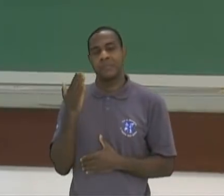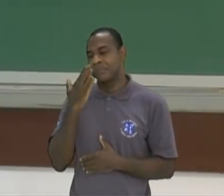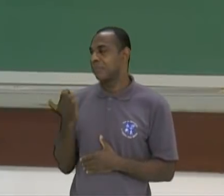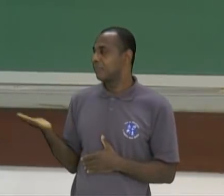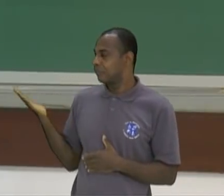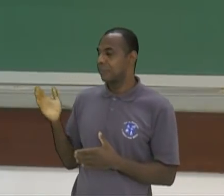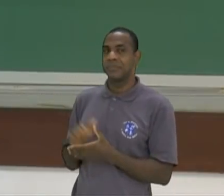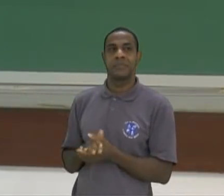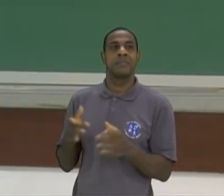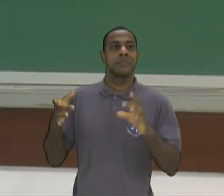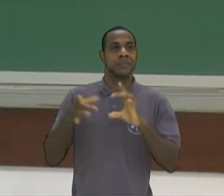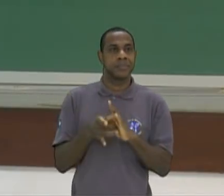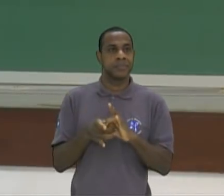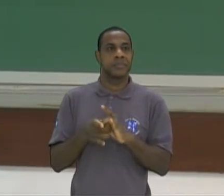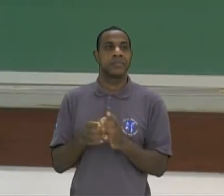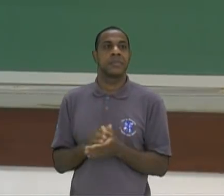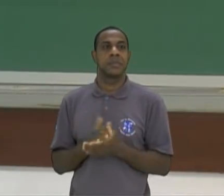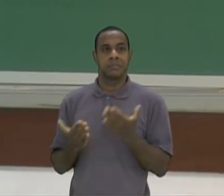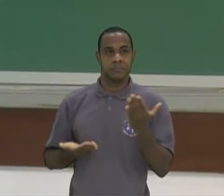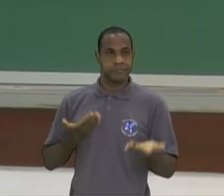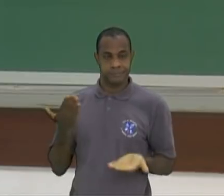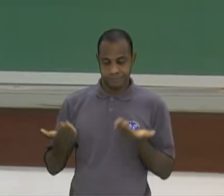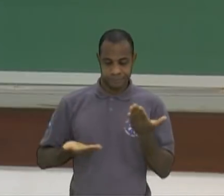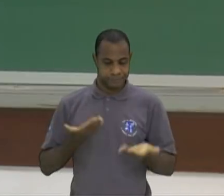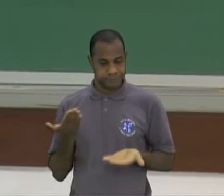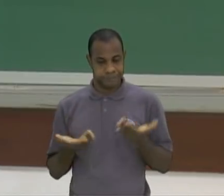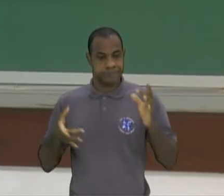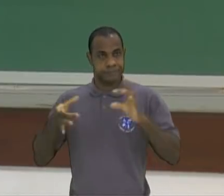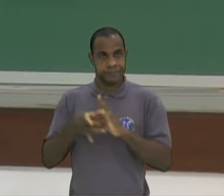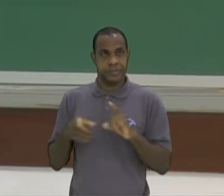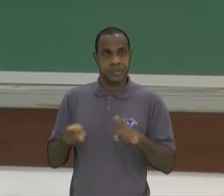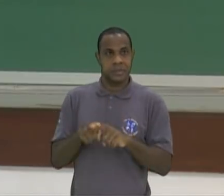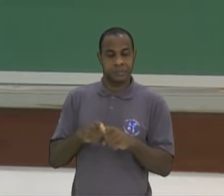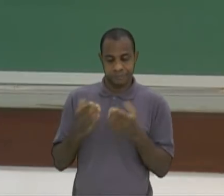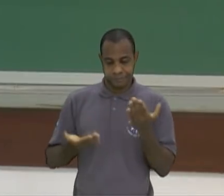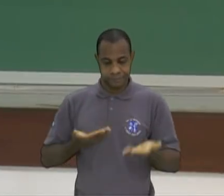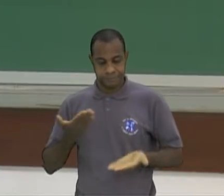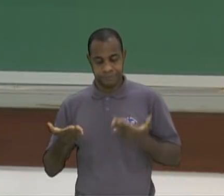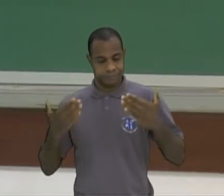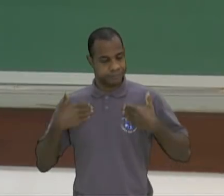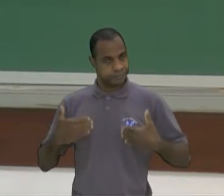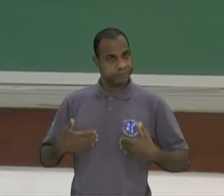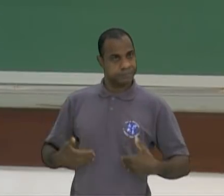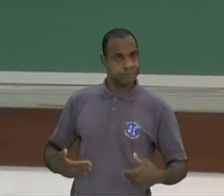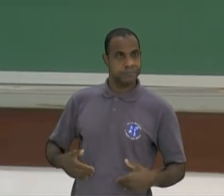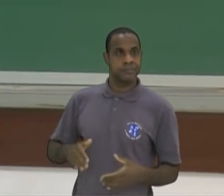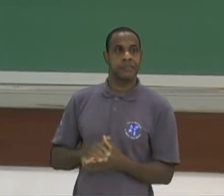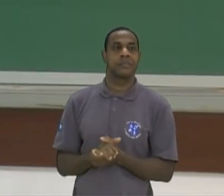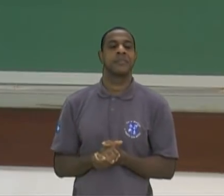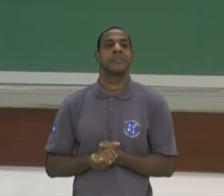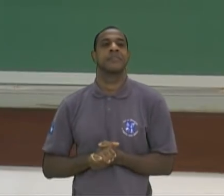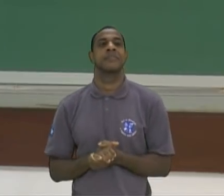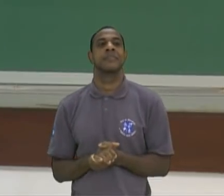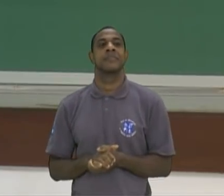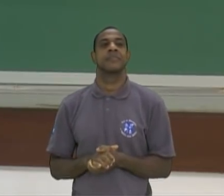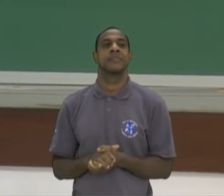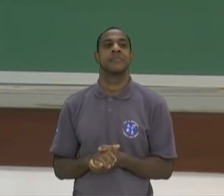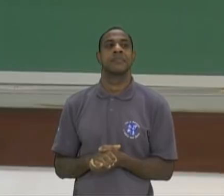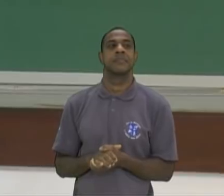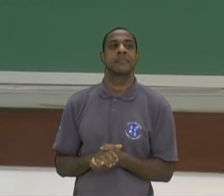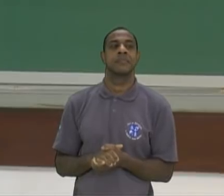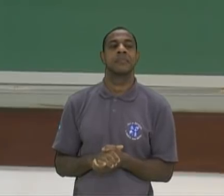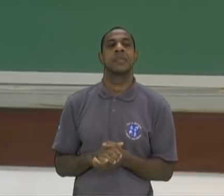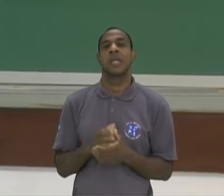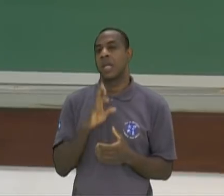essa, harmonização e equilíbrio dos movimentos corporais, bem como o funcionamento integral também deste corpo, né? Então, temos a